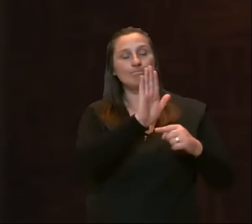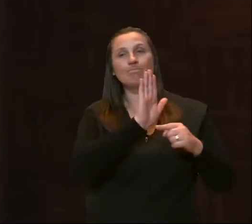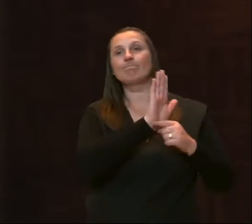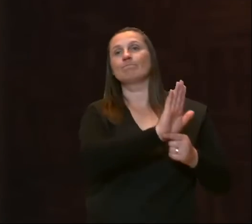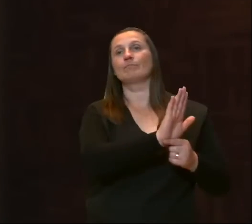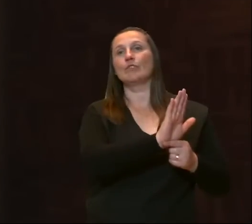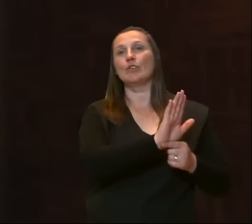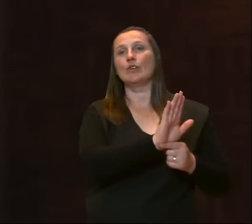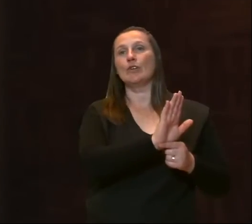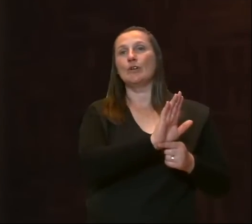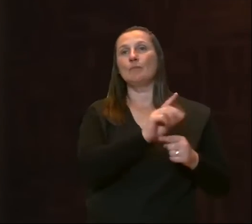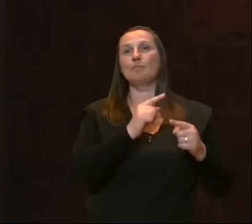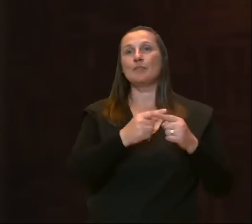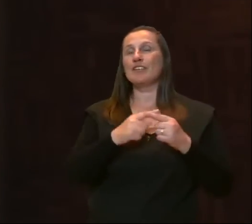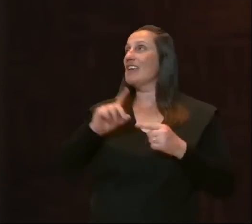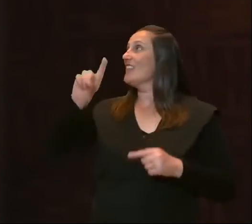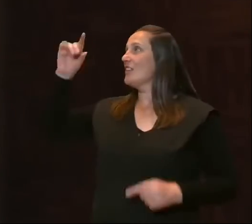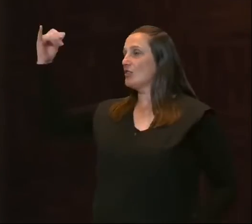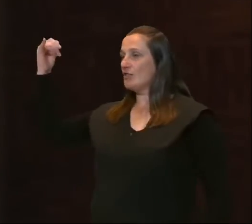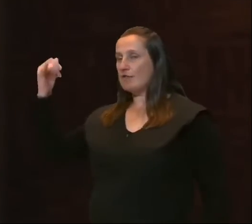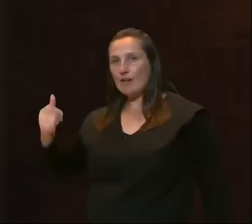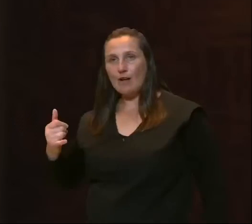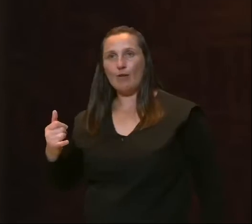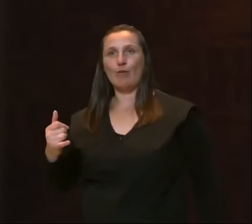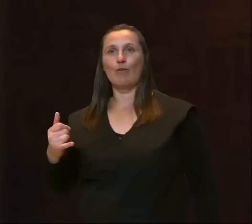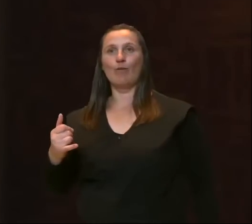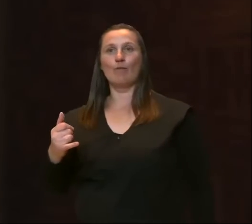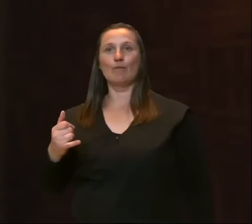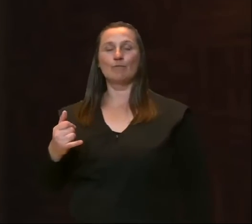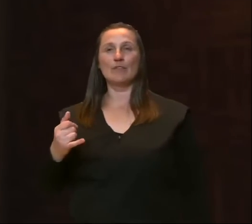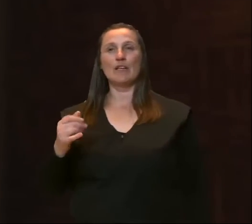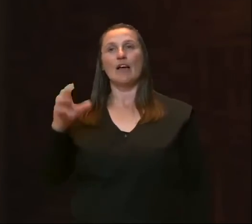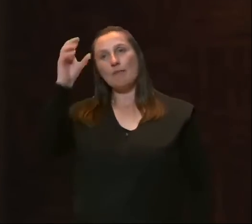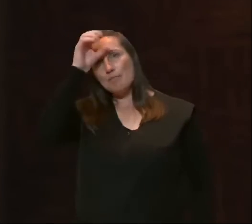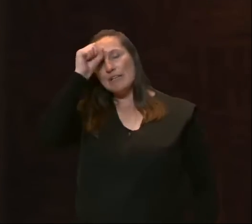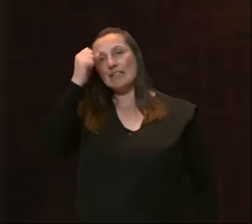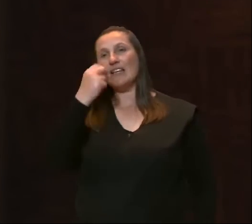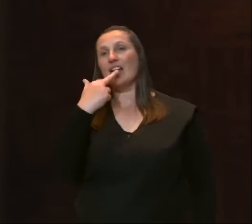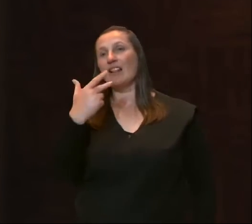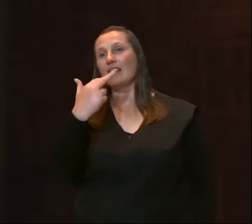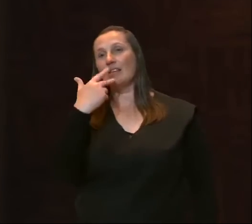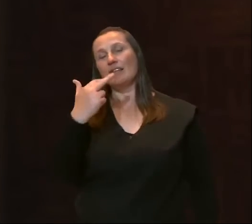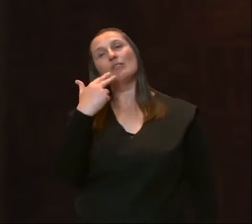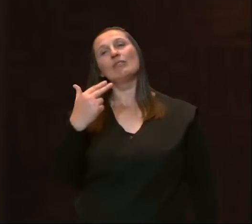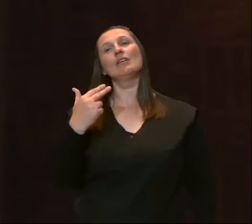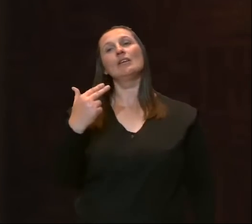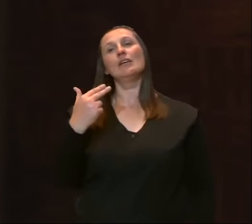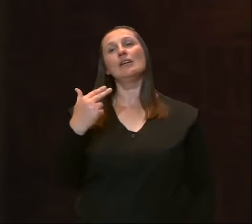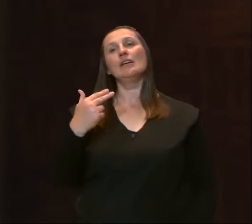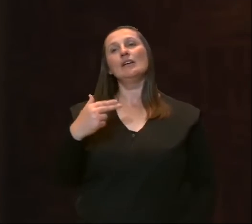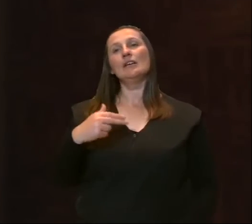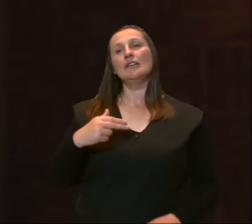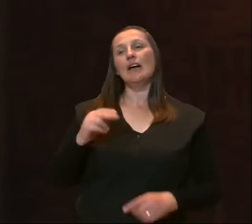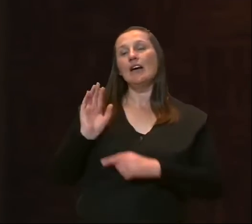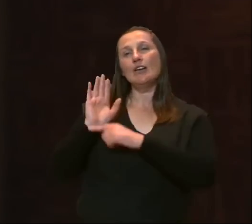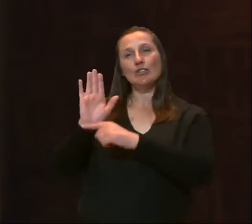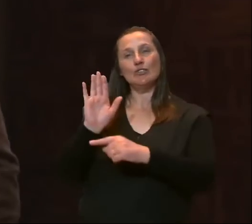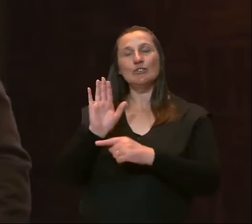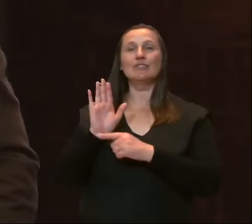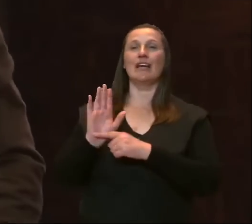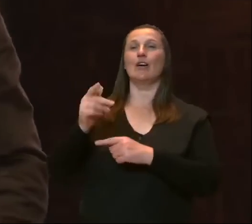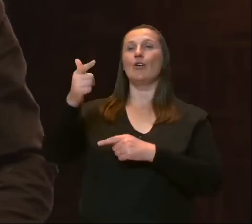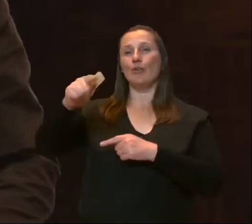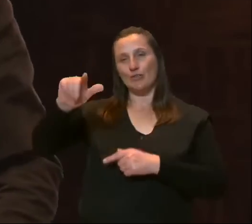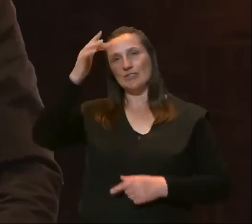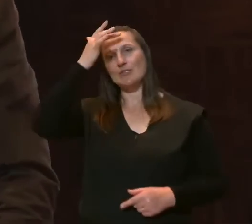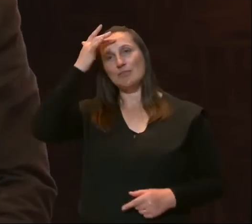levou o telhado daquele homem, o levou para aquela terra para aprender a língua e cuidar de mais 30, louvado seja o nome do Senhor por isso.